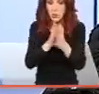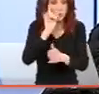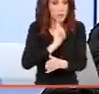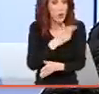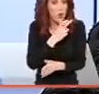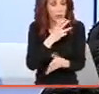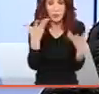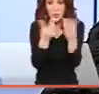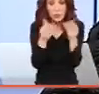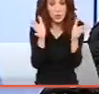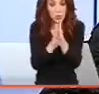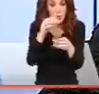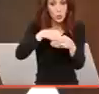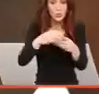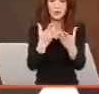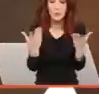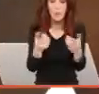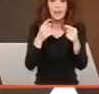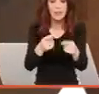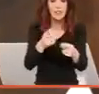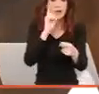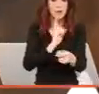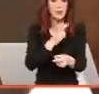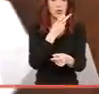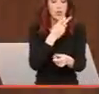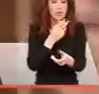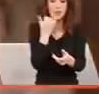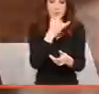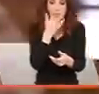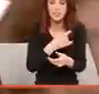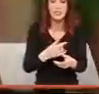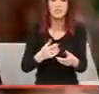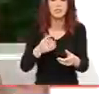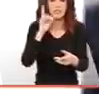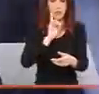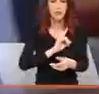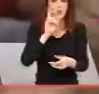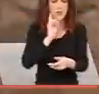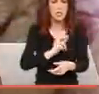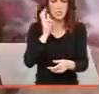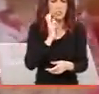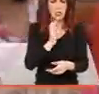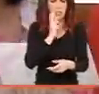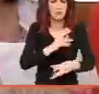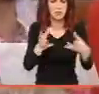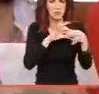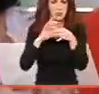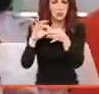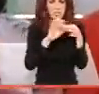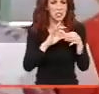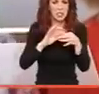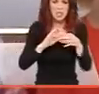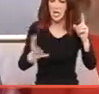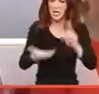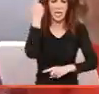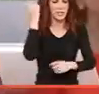a Albertina que é uma medonha feliz. Ai, não. Exatamente. Medonhas unidas jamais serão vencidas.